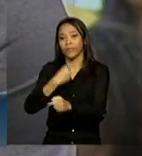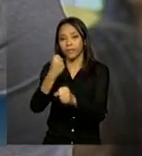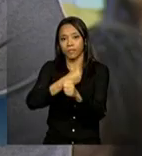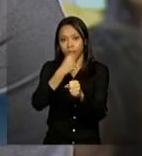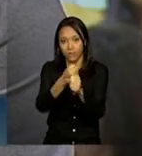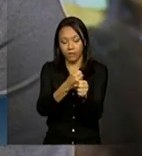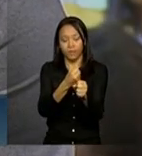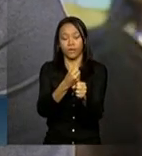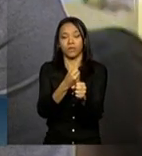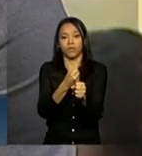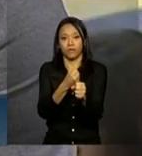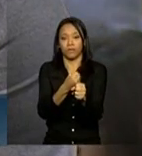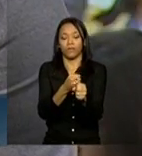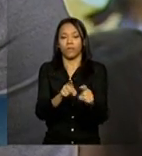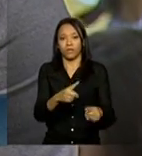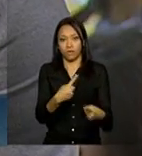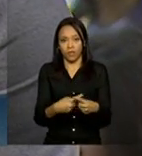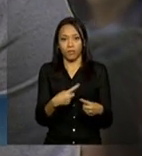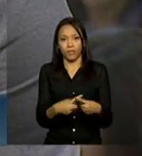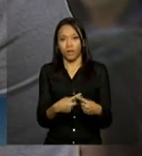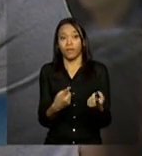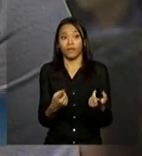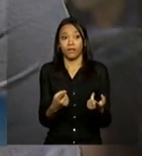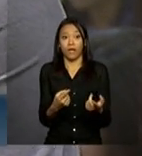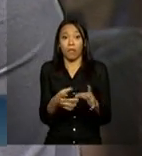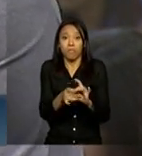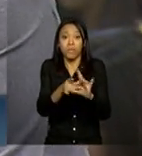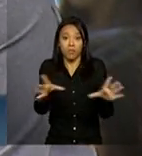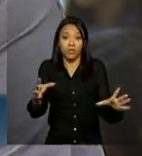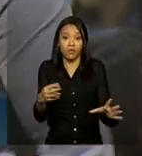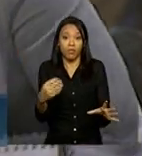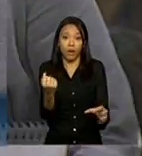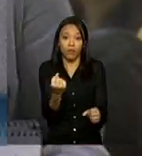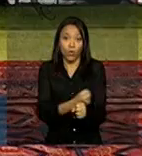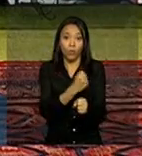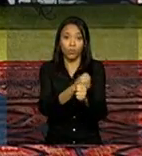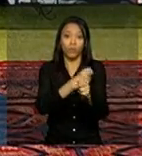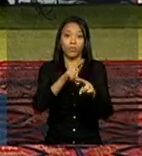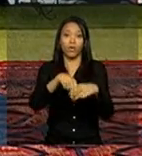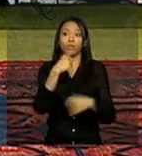até por conta de licenciamento ambiental. Obrigada.